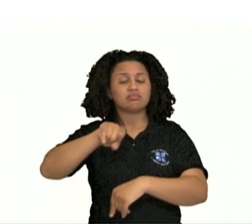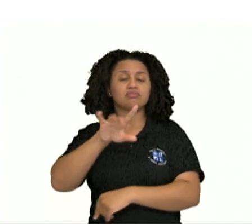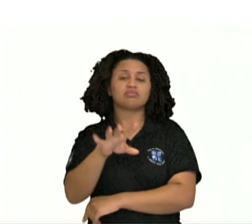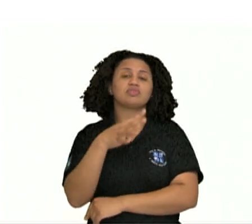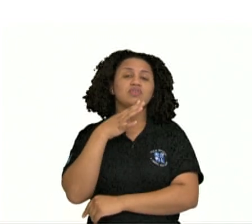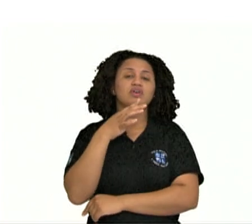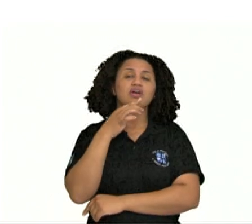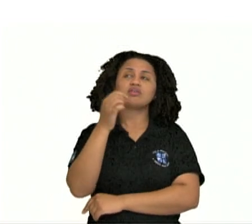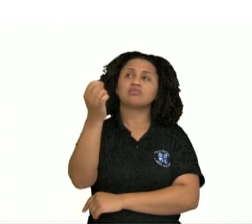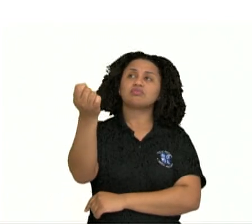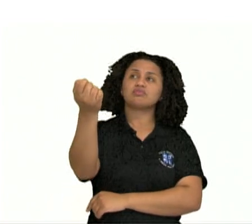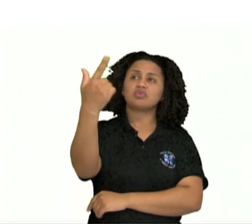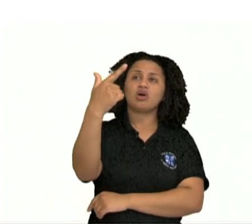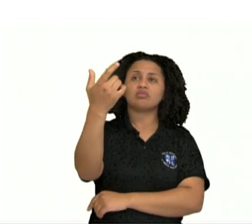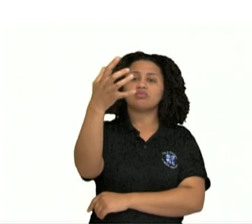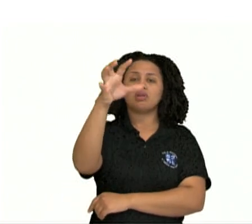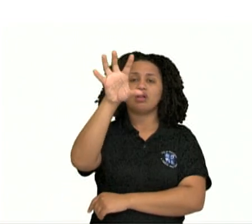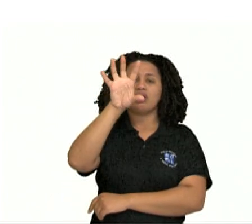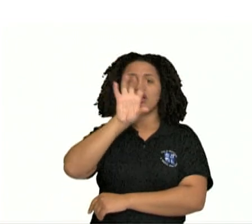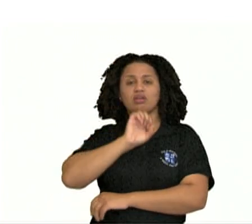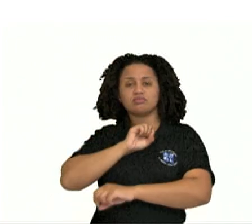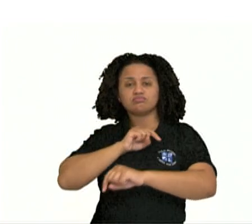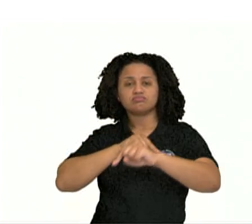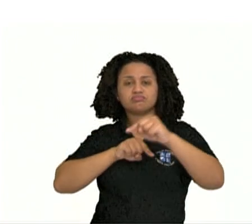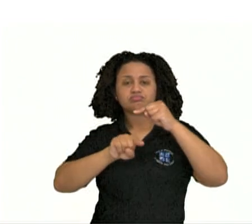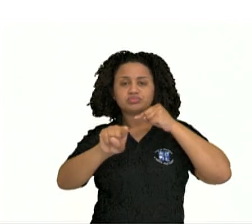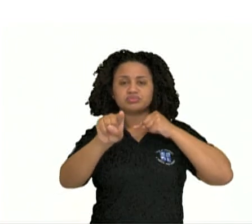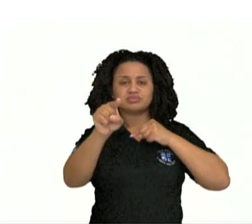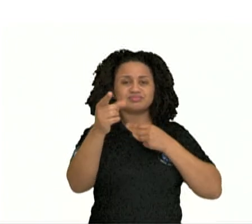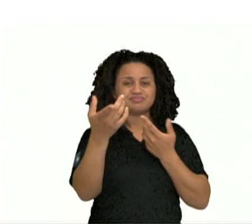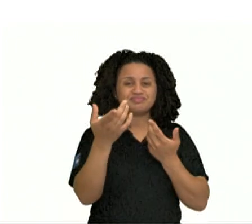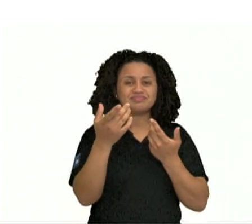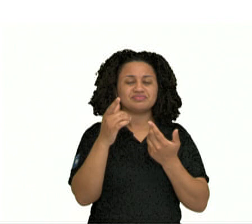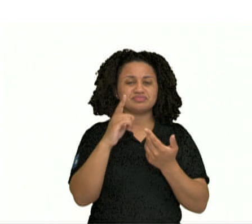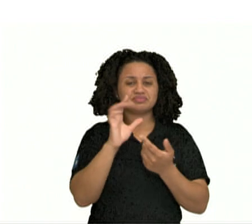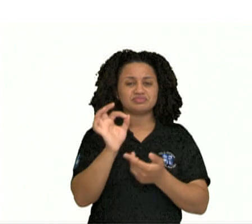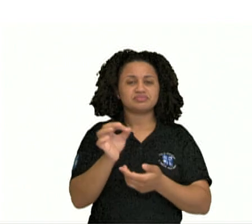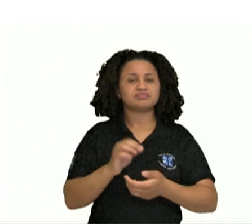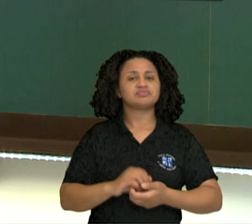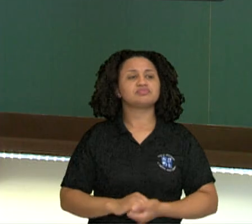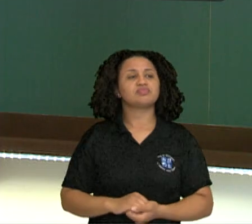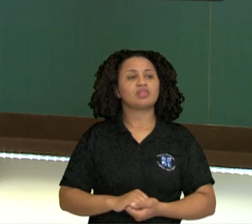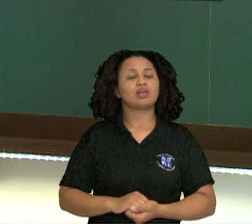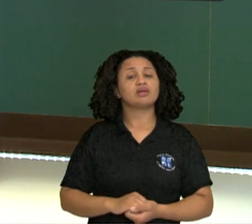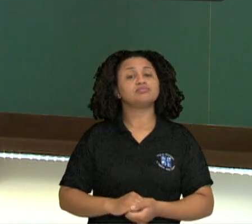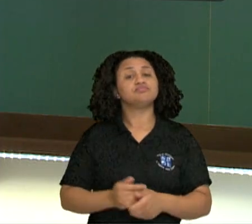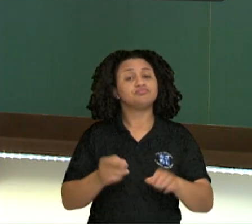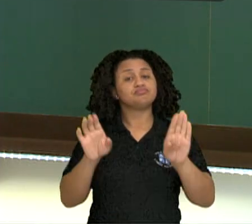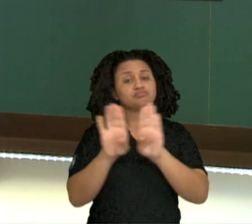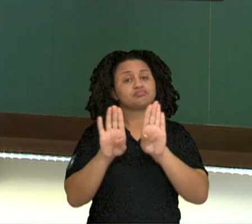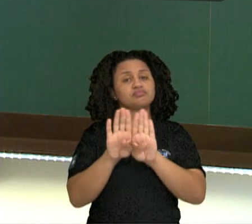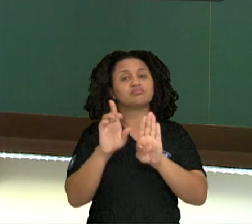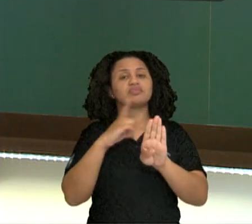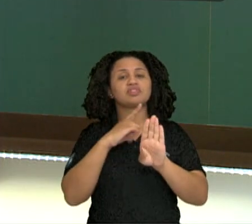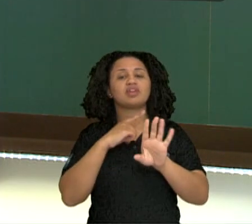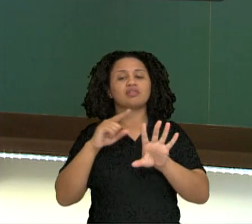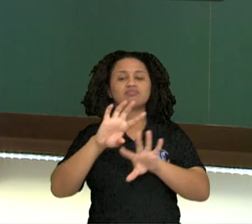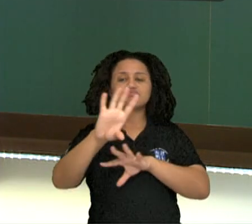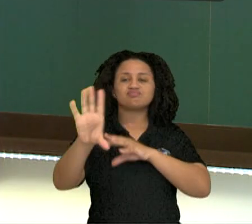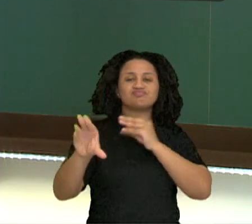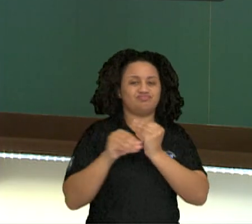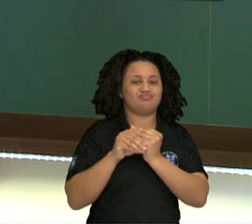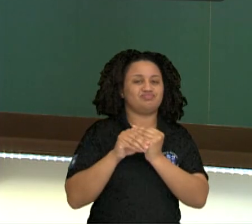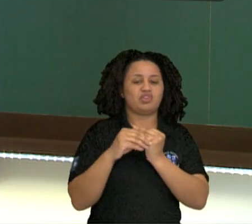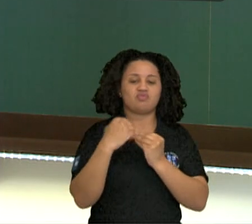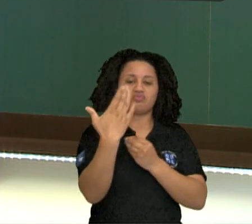fotossíntese Então ela tem essa capacidade tem essa organela mais e também existe um complemento